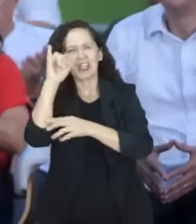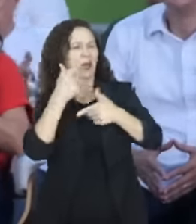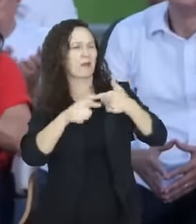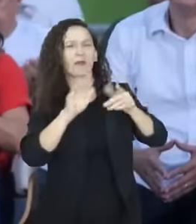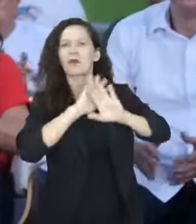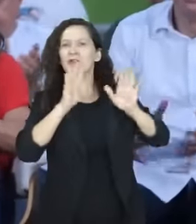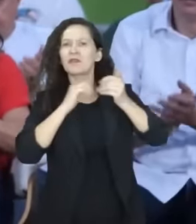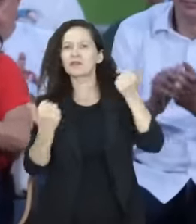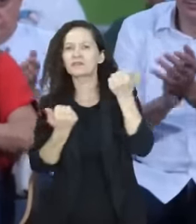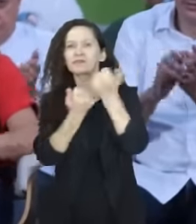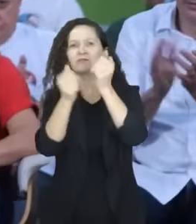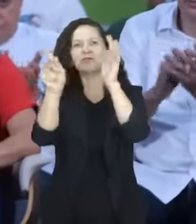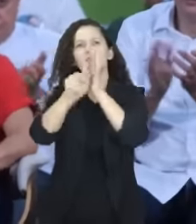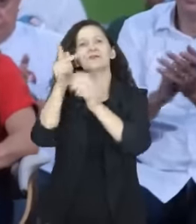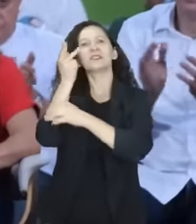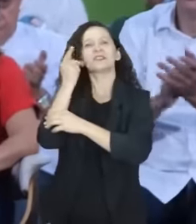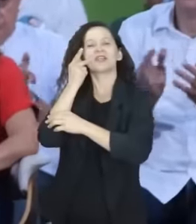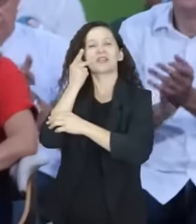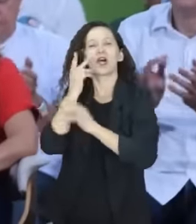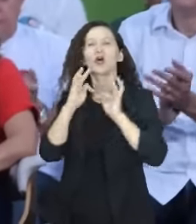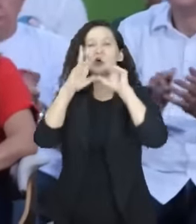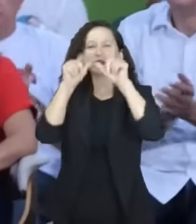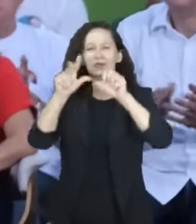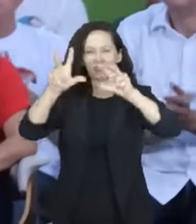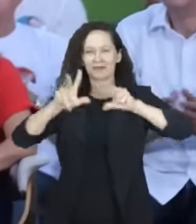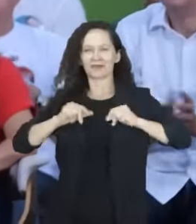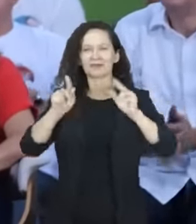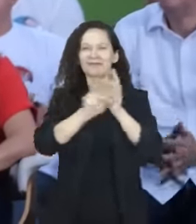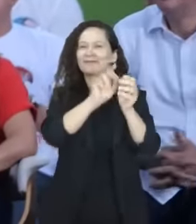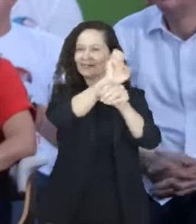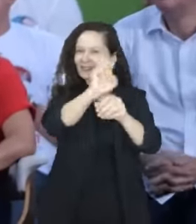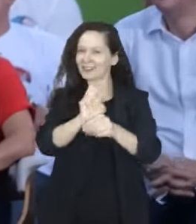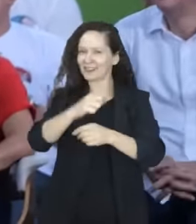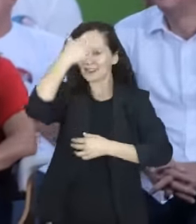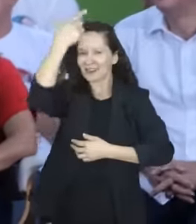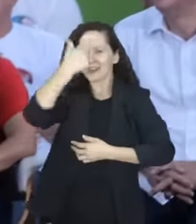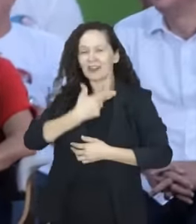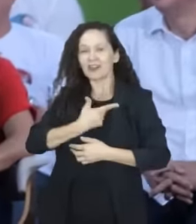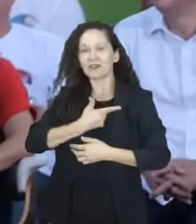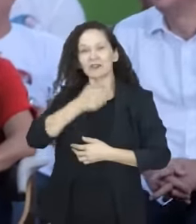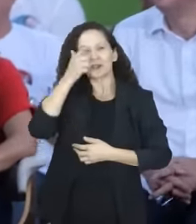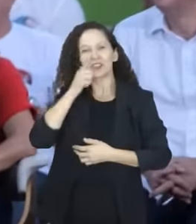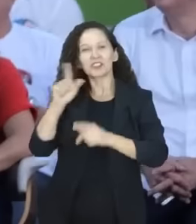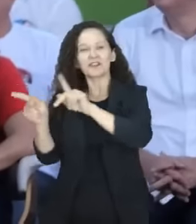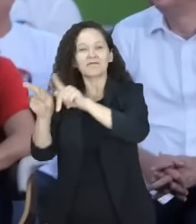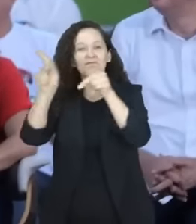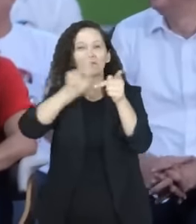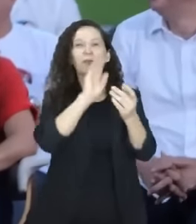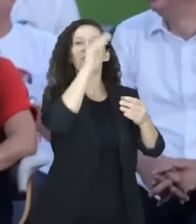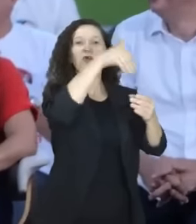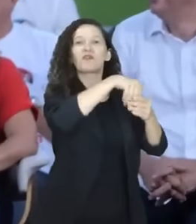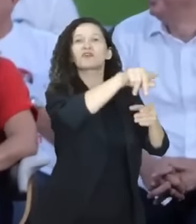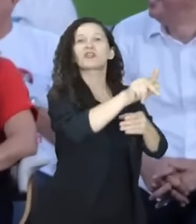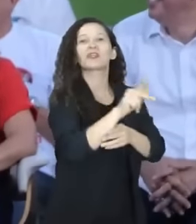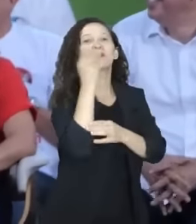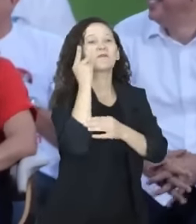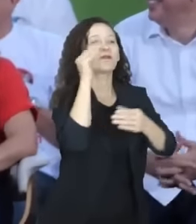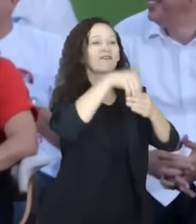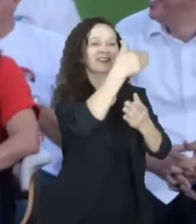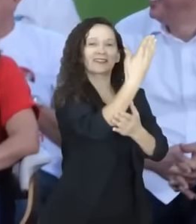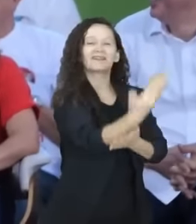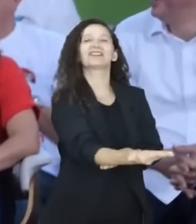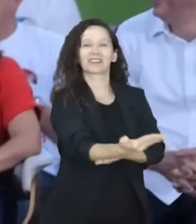que o Ceará merece. Eu, se pudesse, transferia meu voto para cá para votar em você. Mas eu tenho que votar